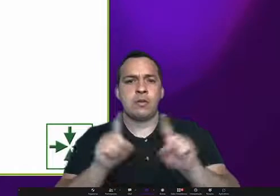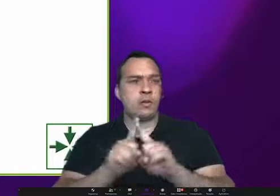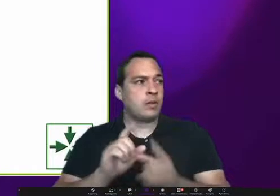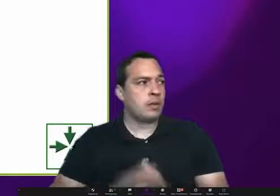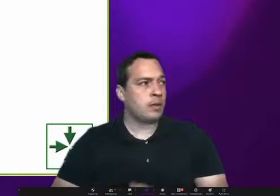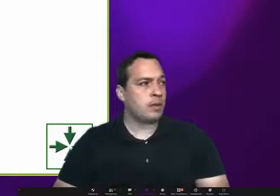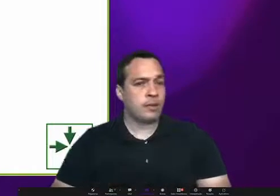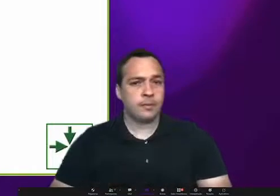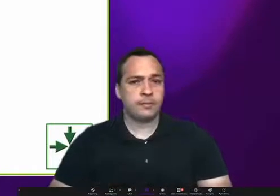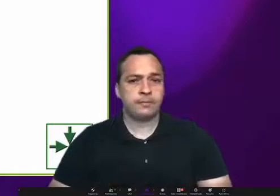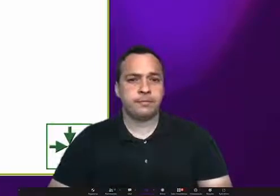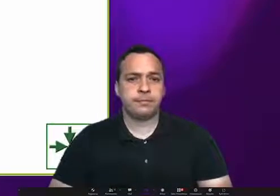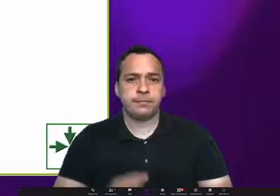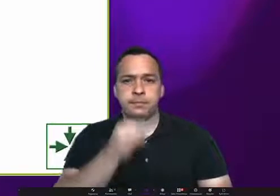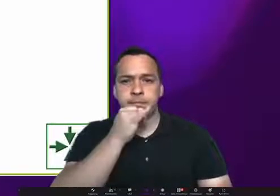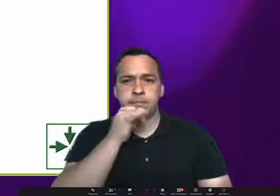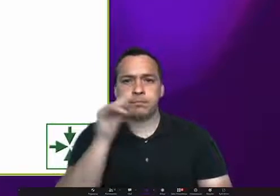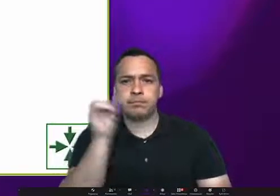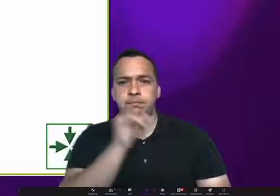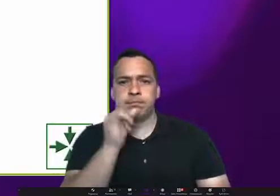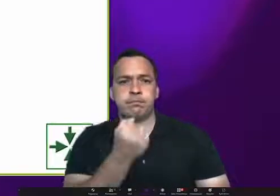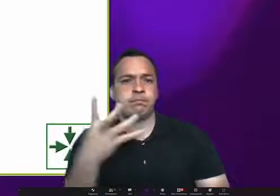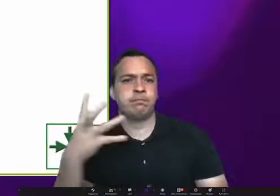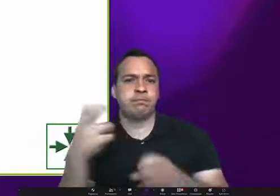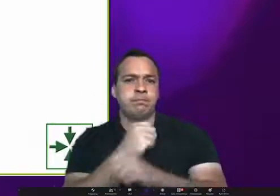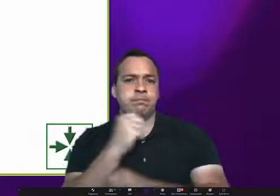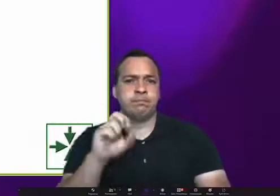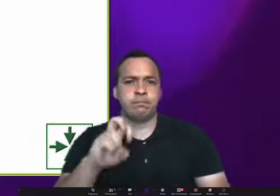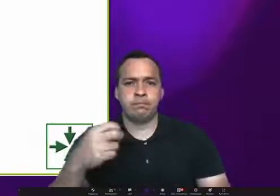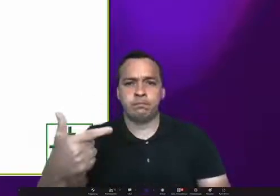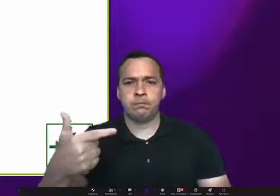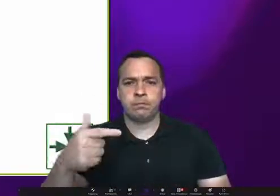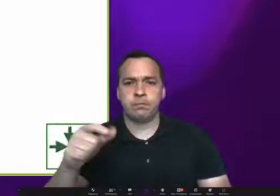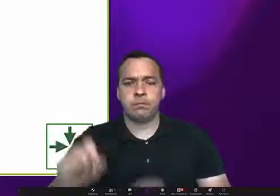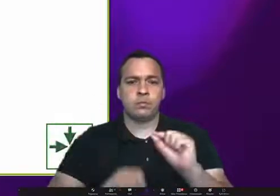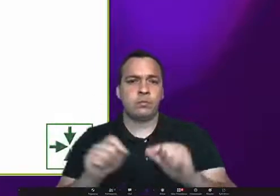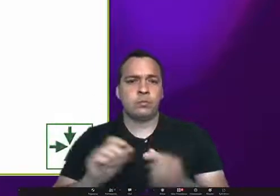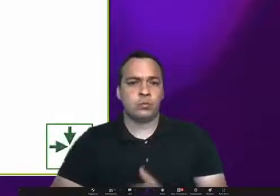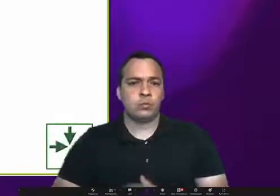2020 nós colocamos aproximadamente